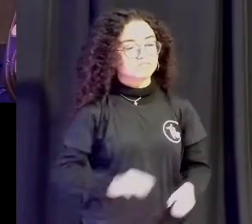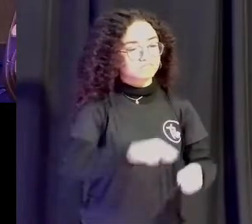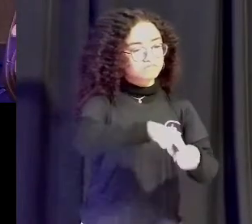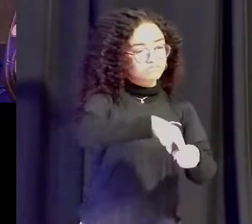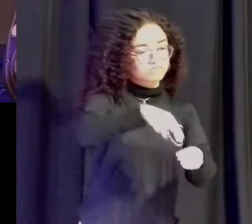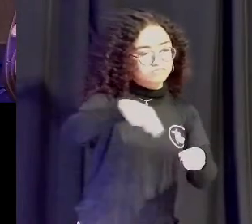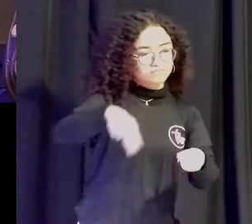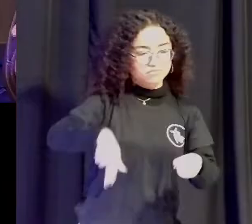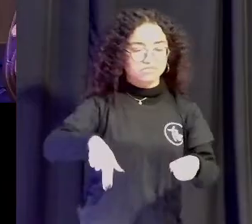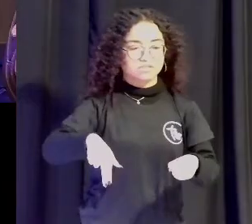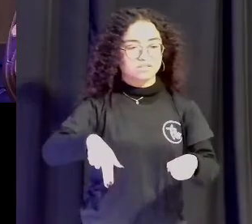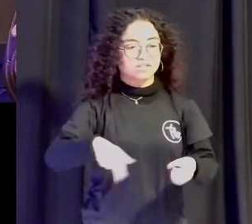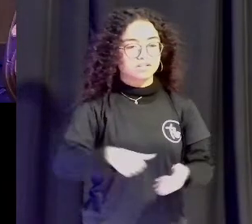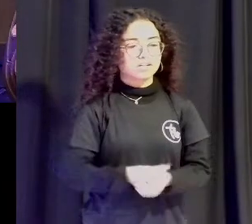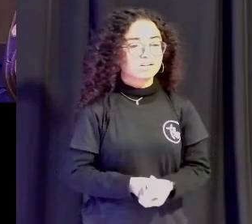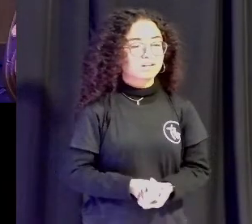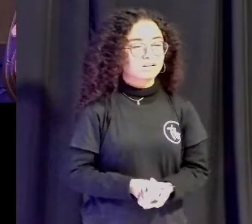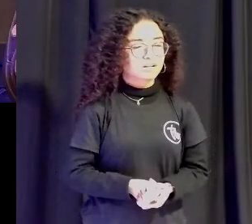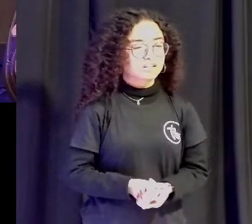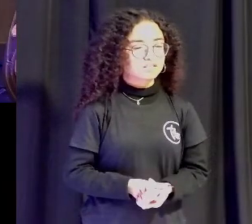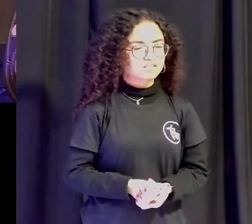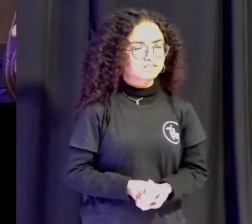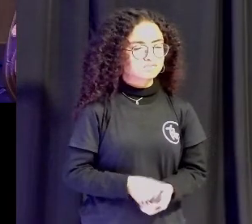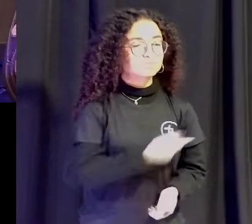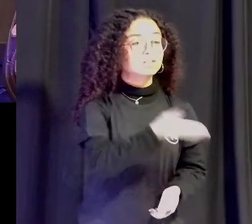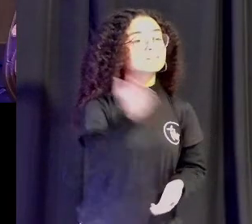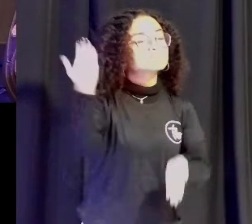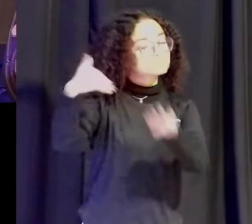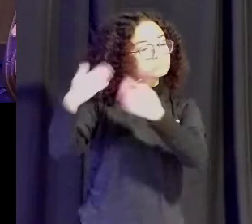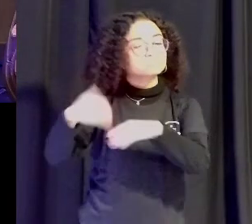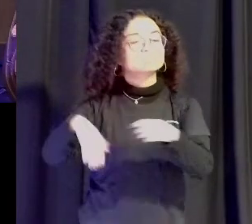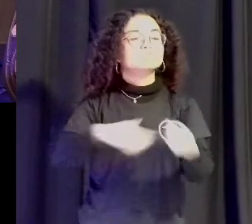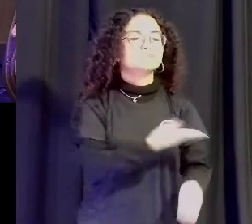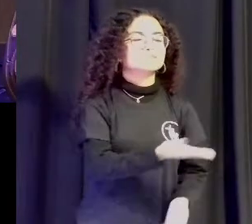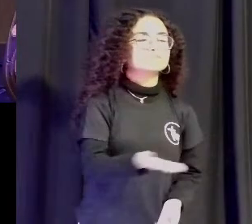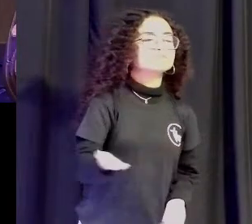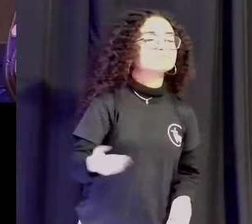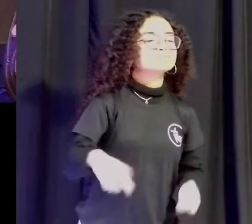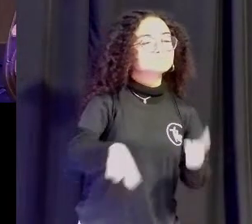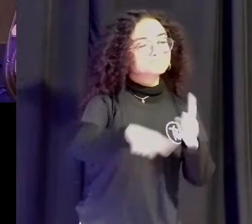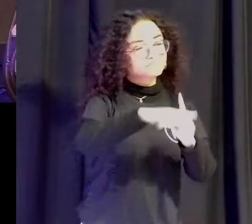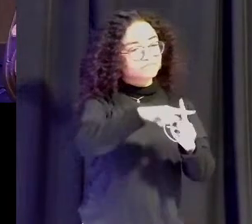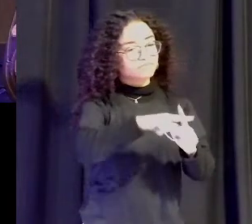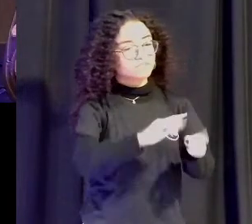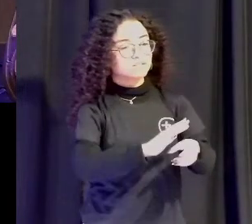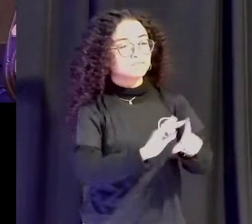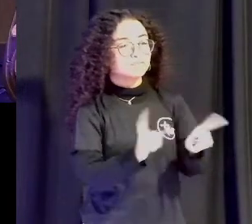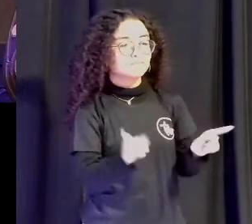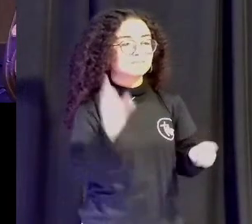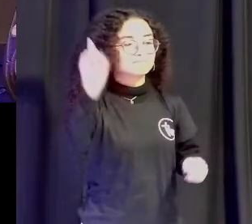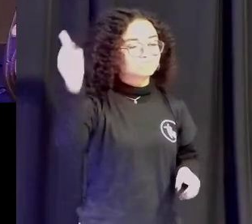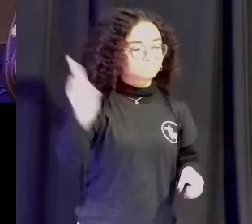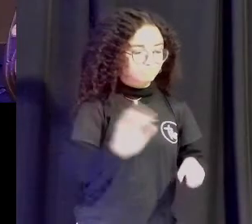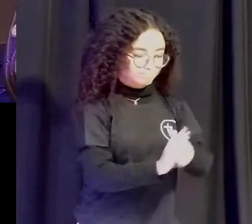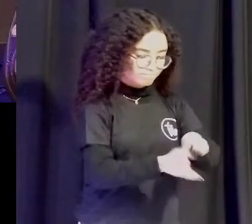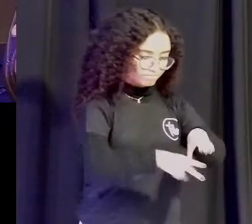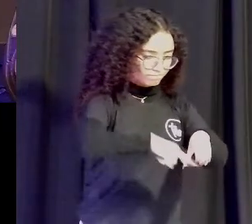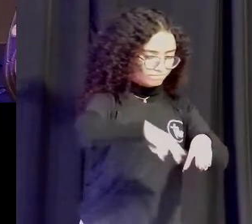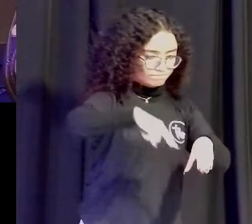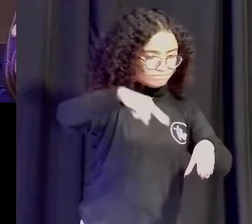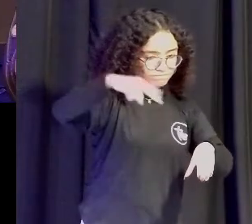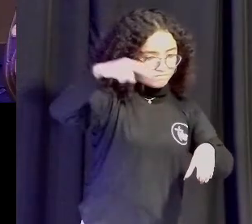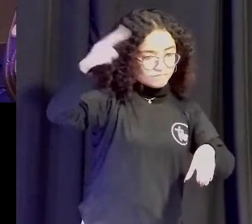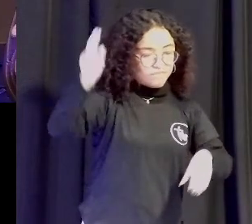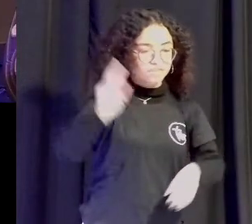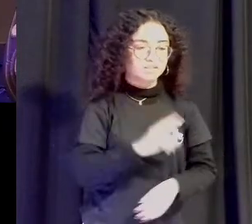Nazareno, aquele a quem vós crucificastes e a quem Deus ressuscitou dos mortos, em nome deste é